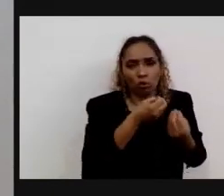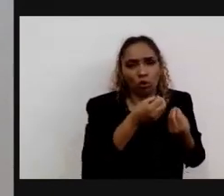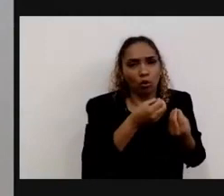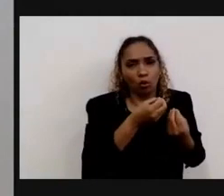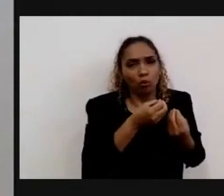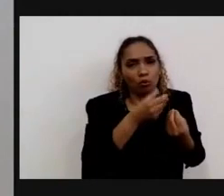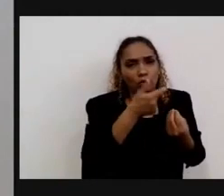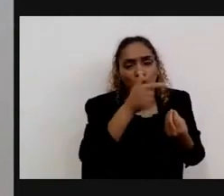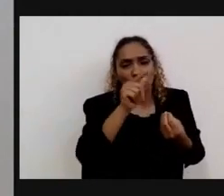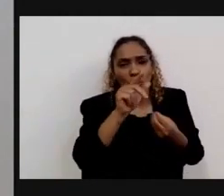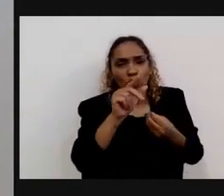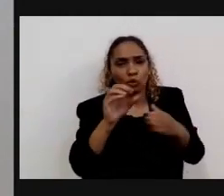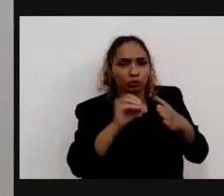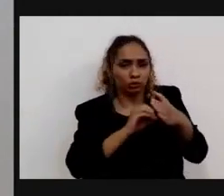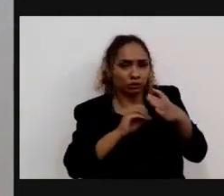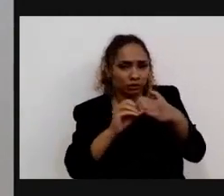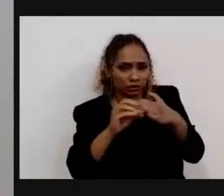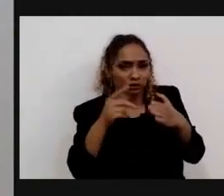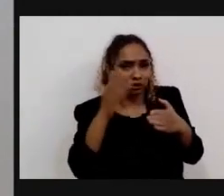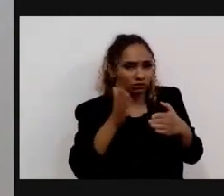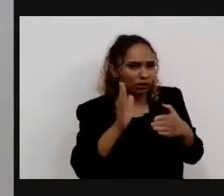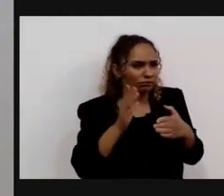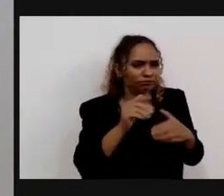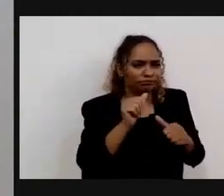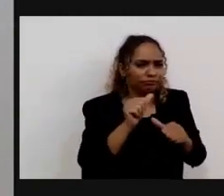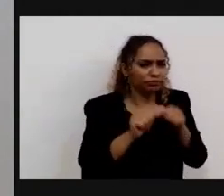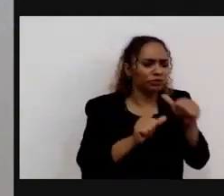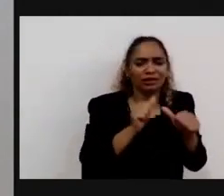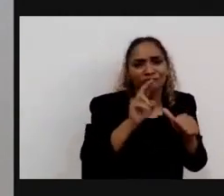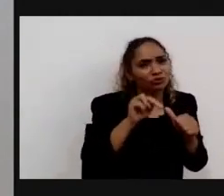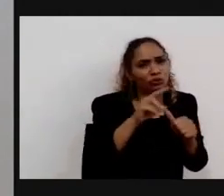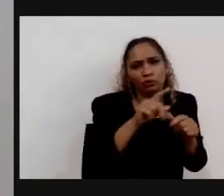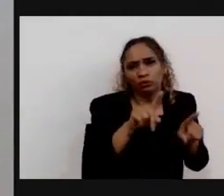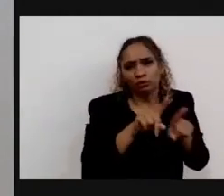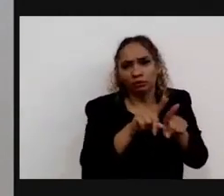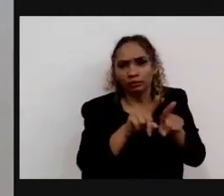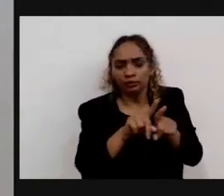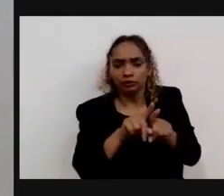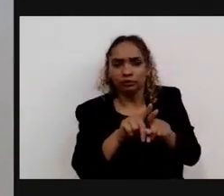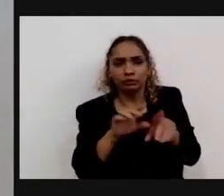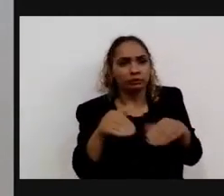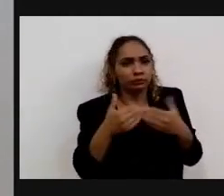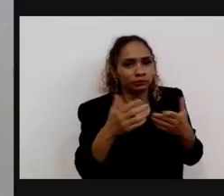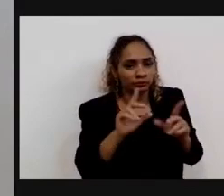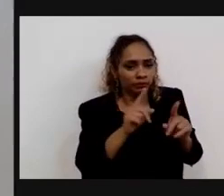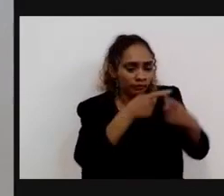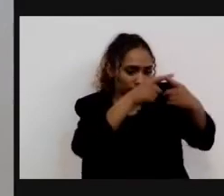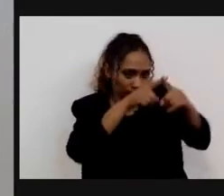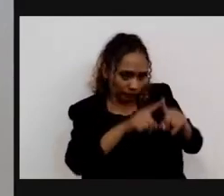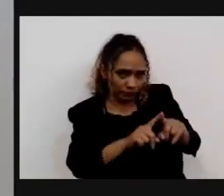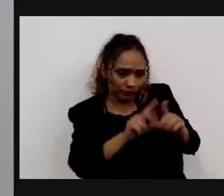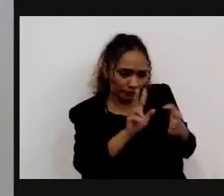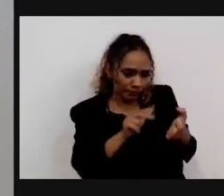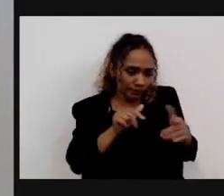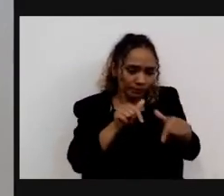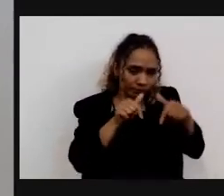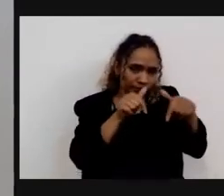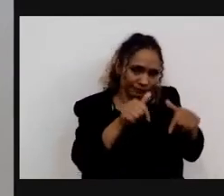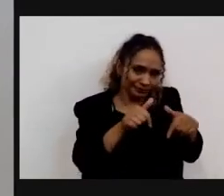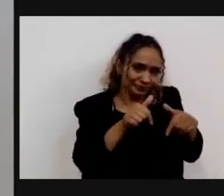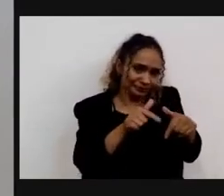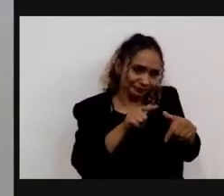em outras organizações já estruturou de um jeito que não muda nunca também então é Um Desafio sem fretado existe